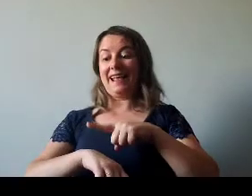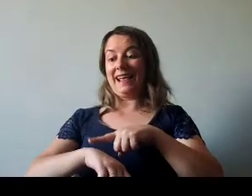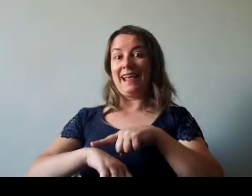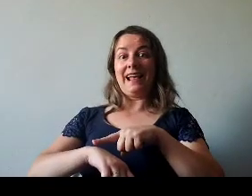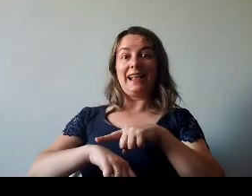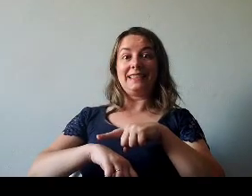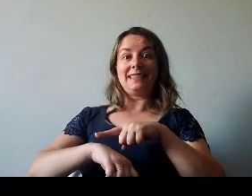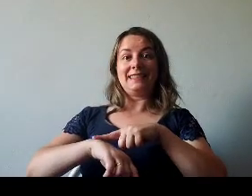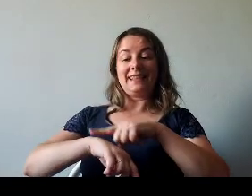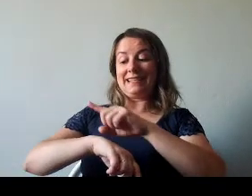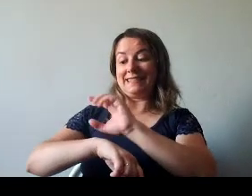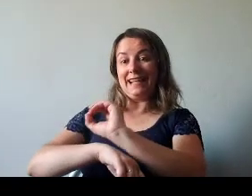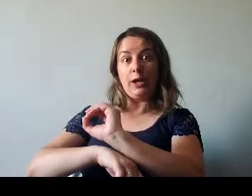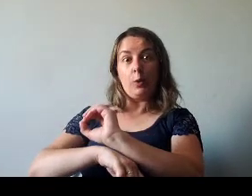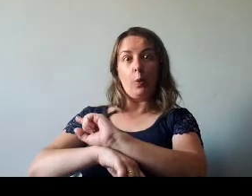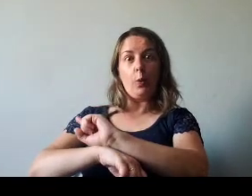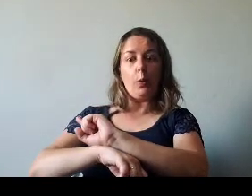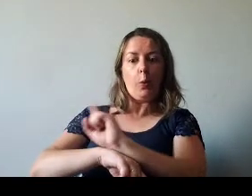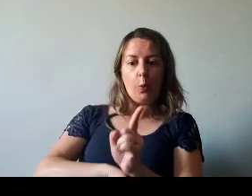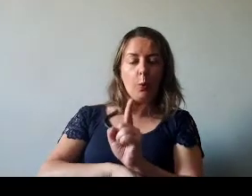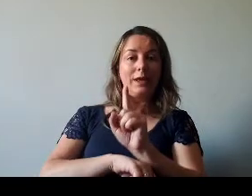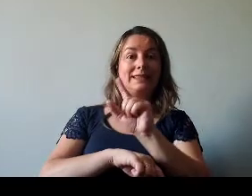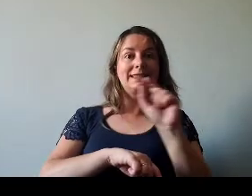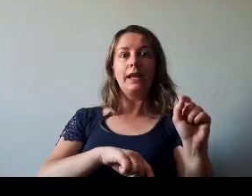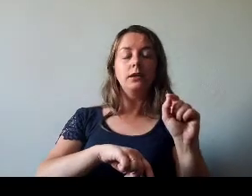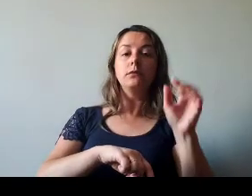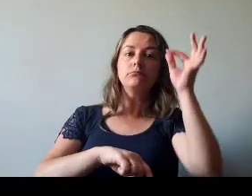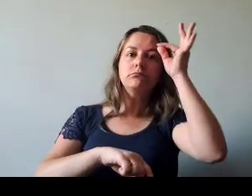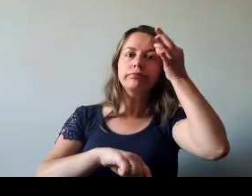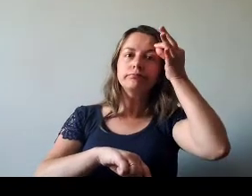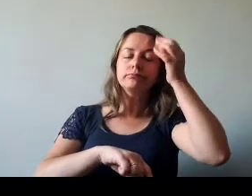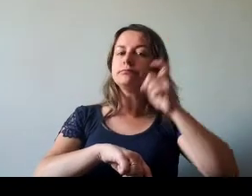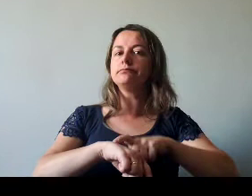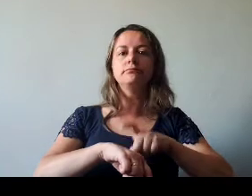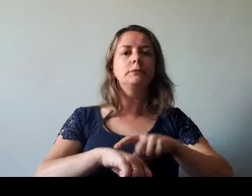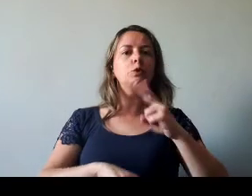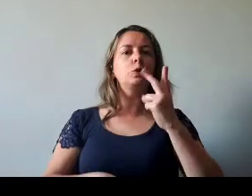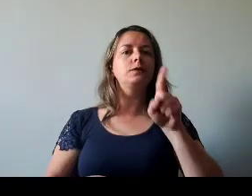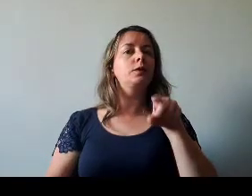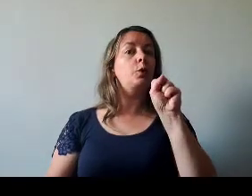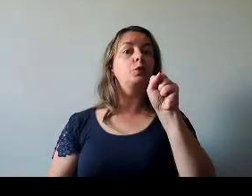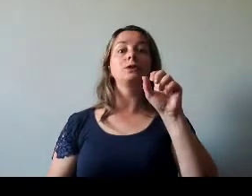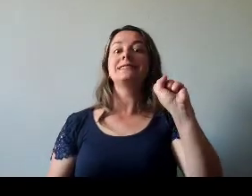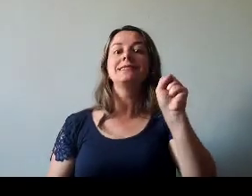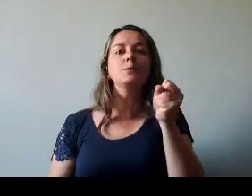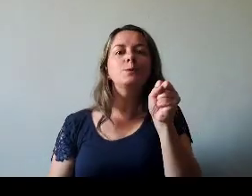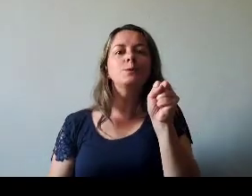2,8 segundos, né? É uma aceleração bem grande, ok?